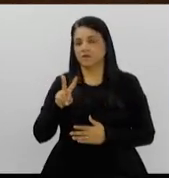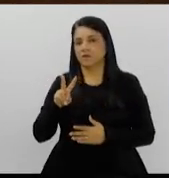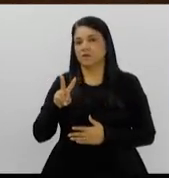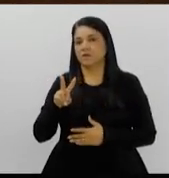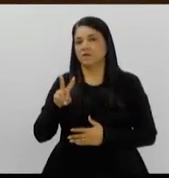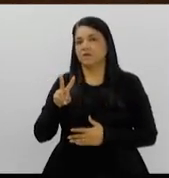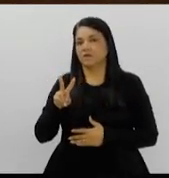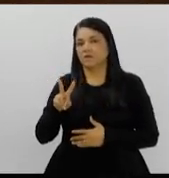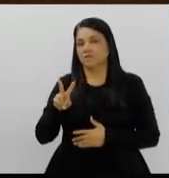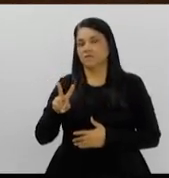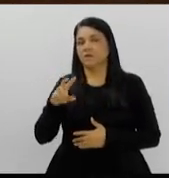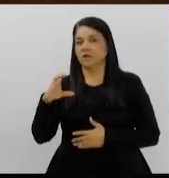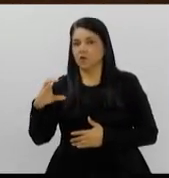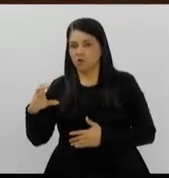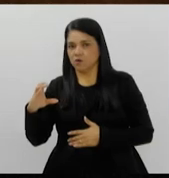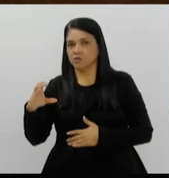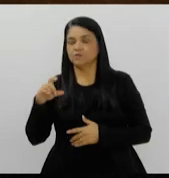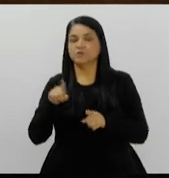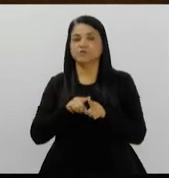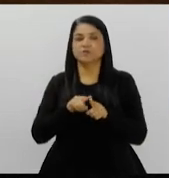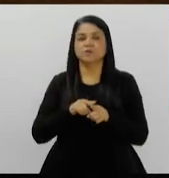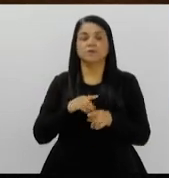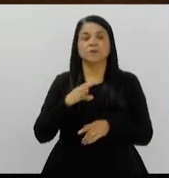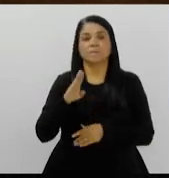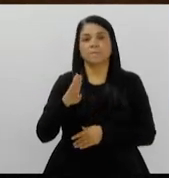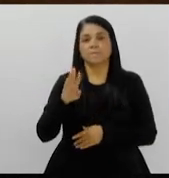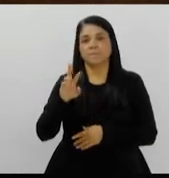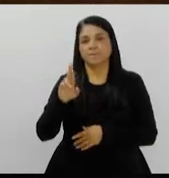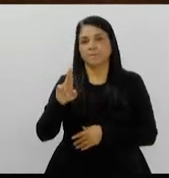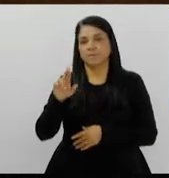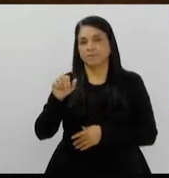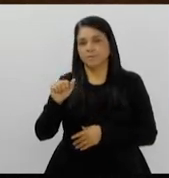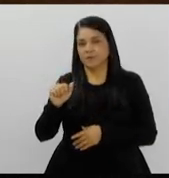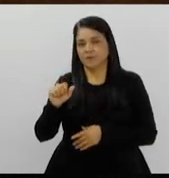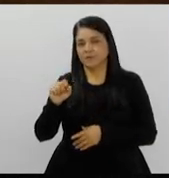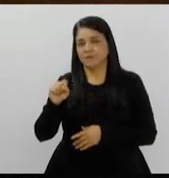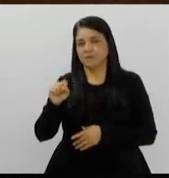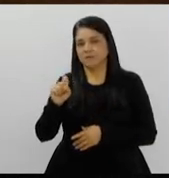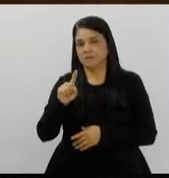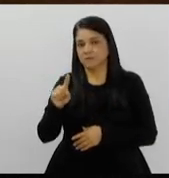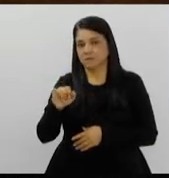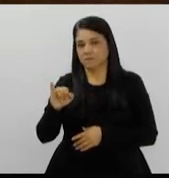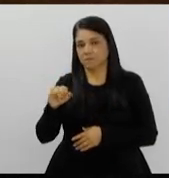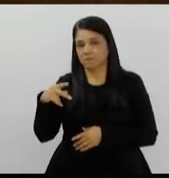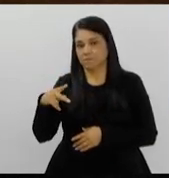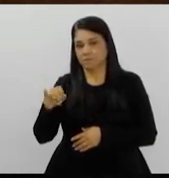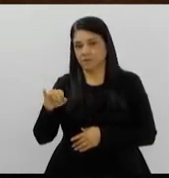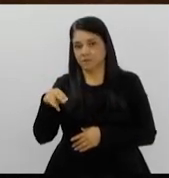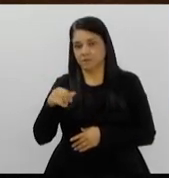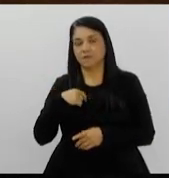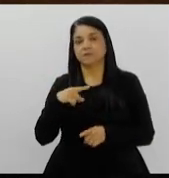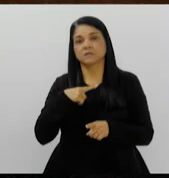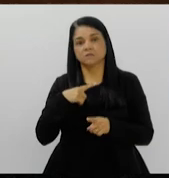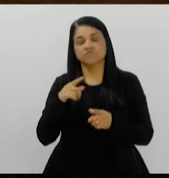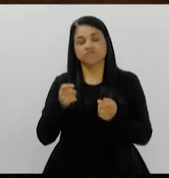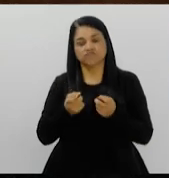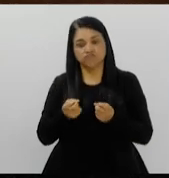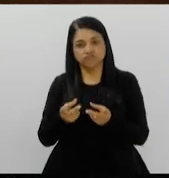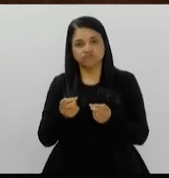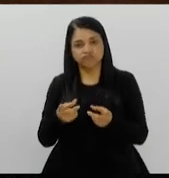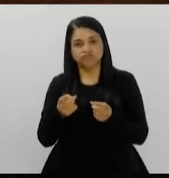os moradores de Brás de Pina enfrentando, nesse momento, traficantes e